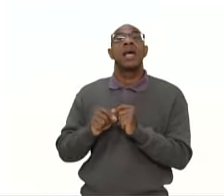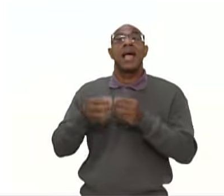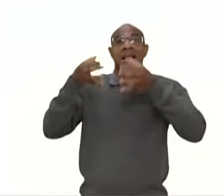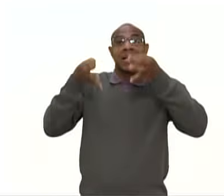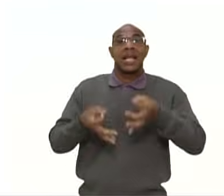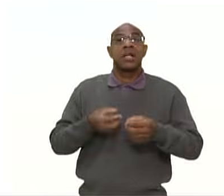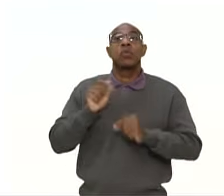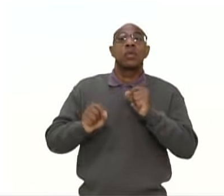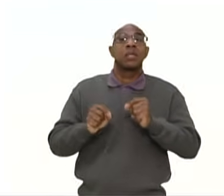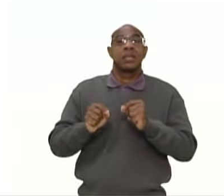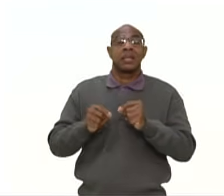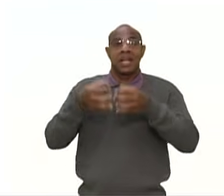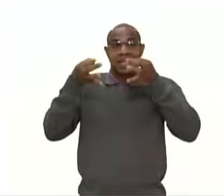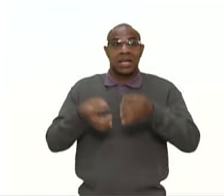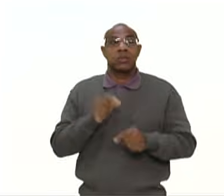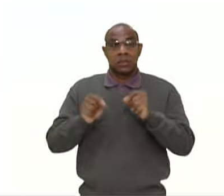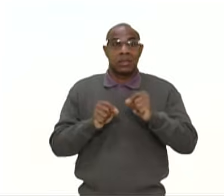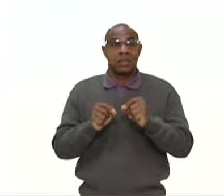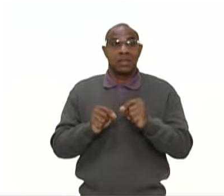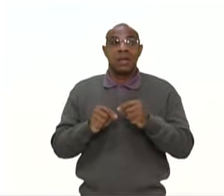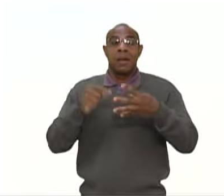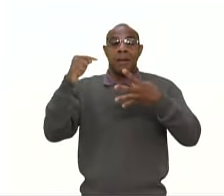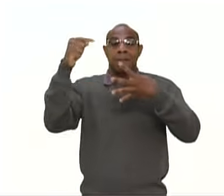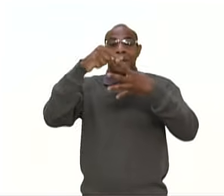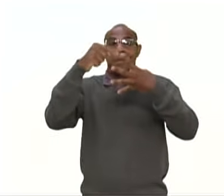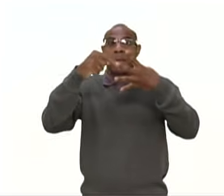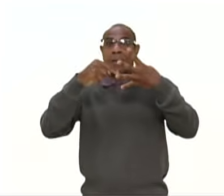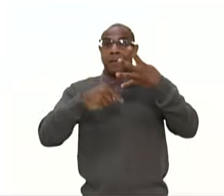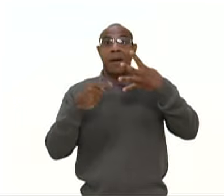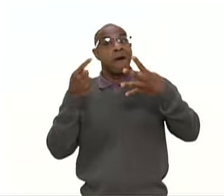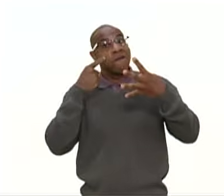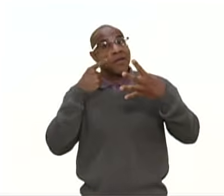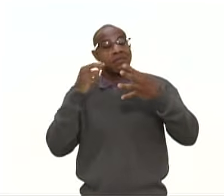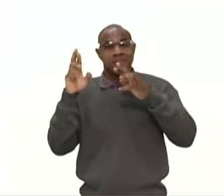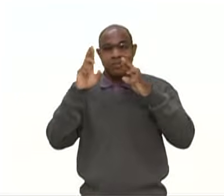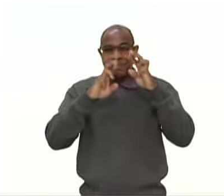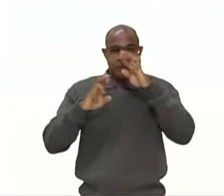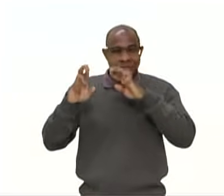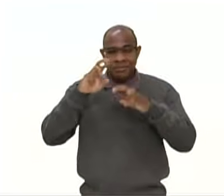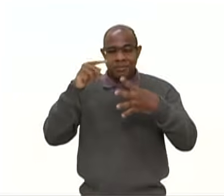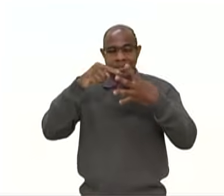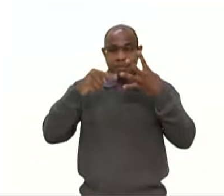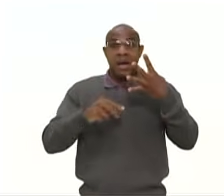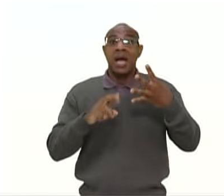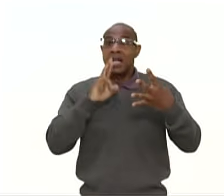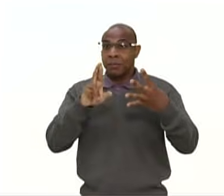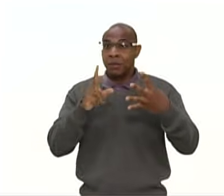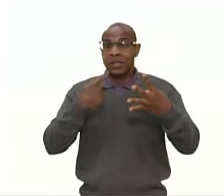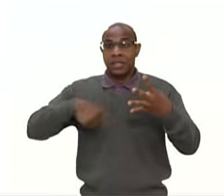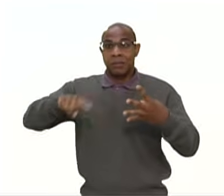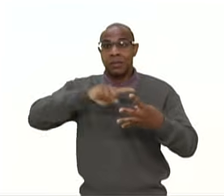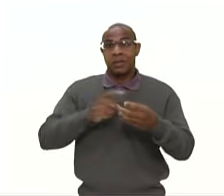afirmar. Então, analisem aí as alternativas e respondam pra gente.